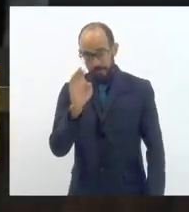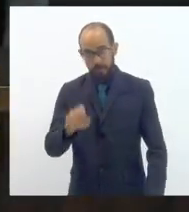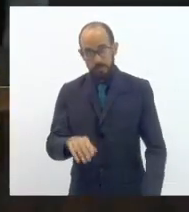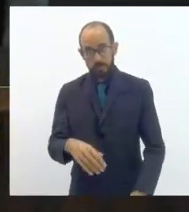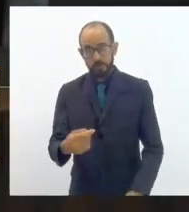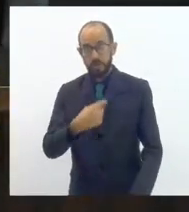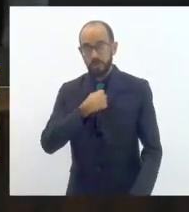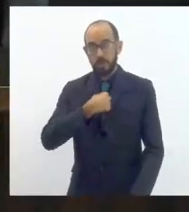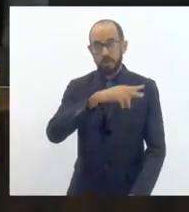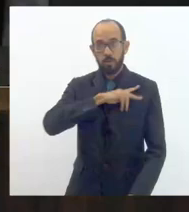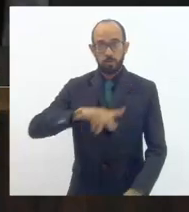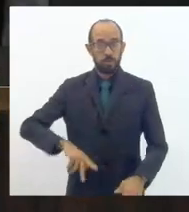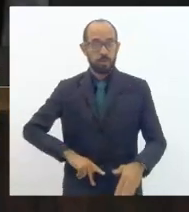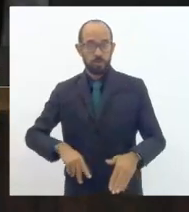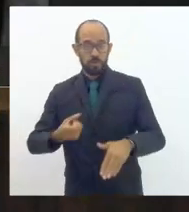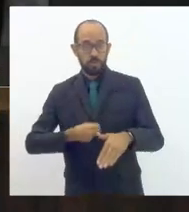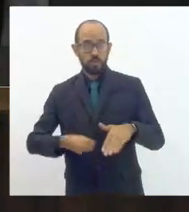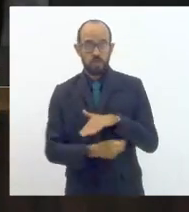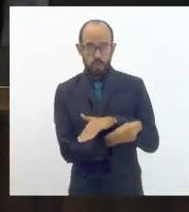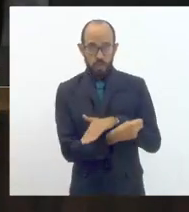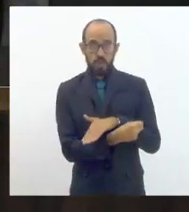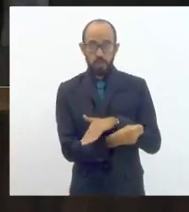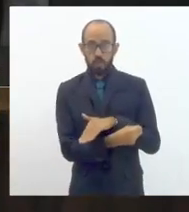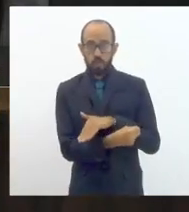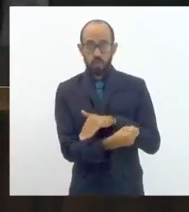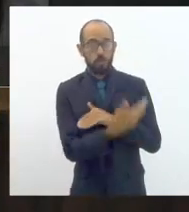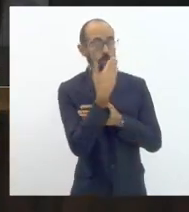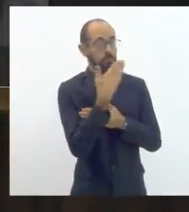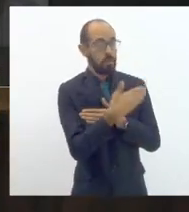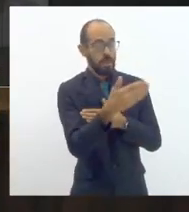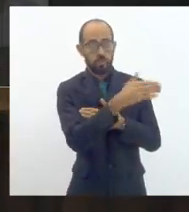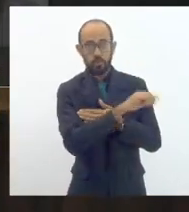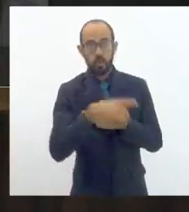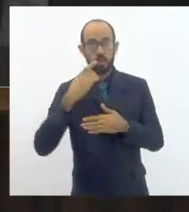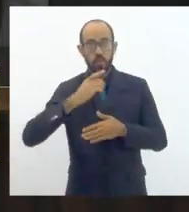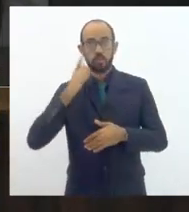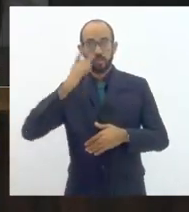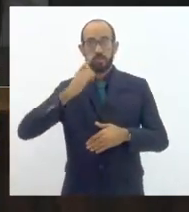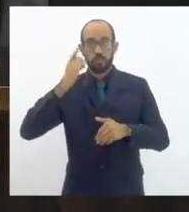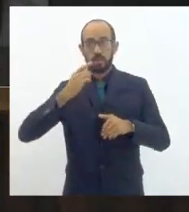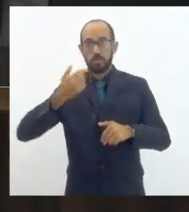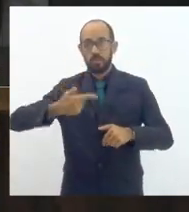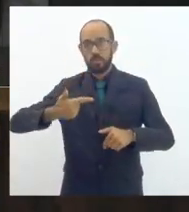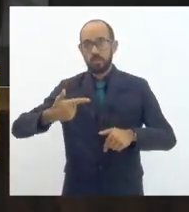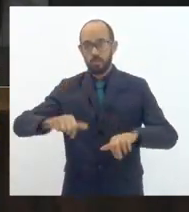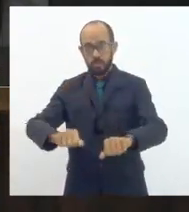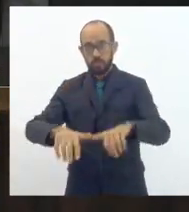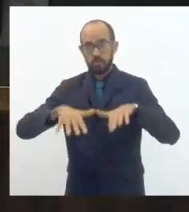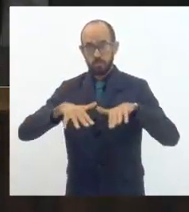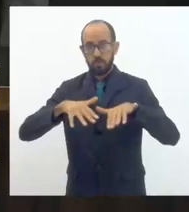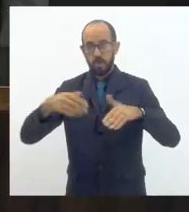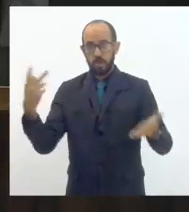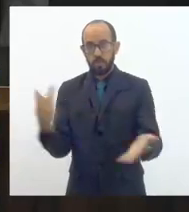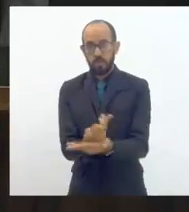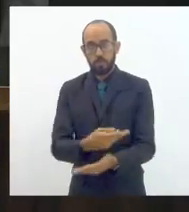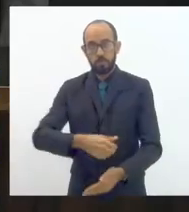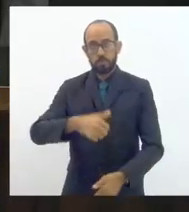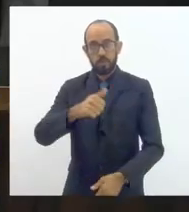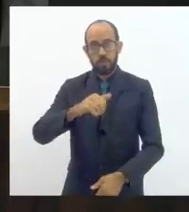Enquanto presidente eleito, eu convoco os senhores parlamentares para a segunda sessão legislativa, que acontecerá no dia 1º de